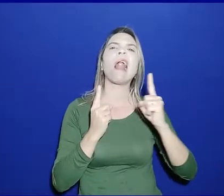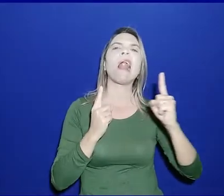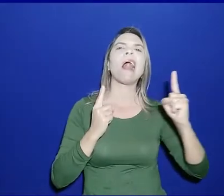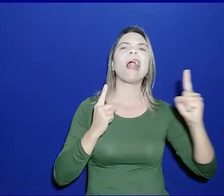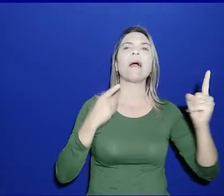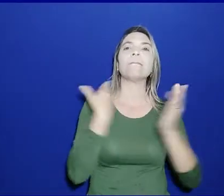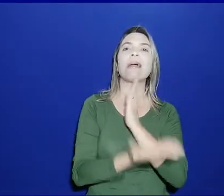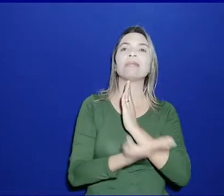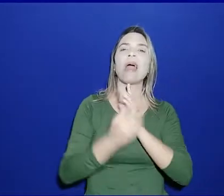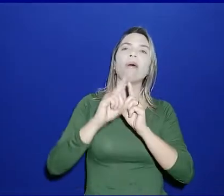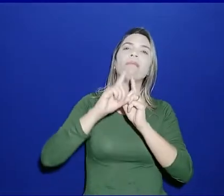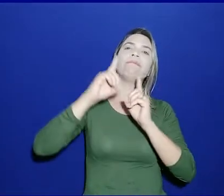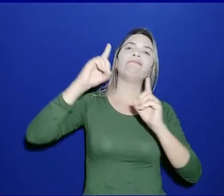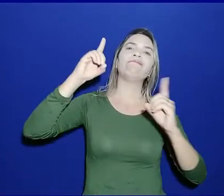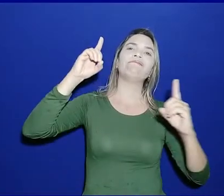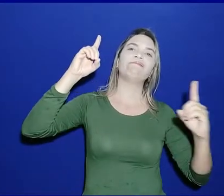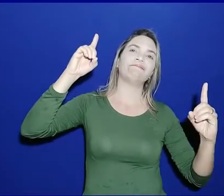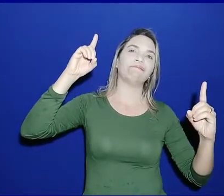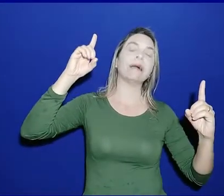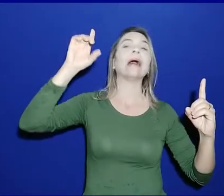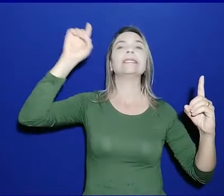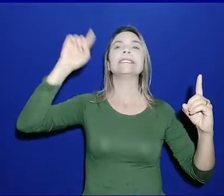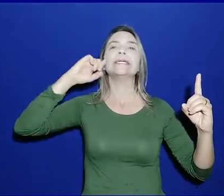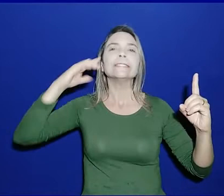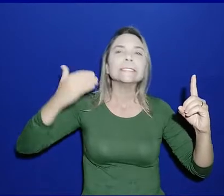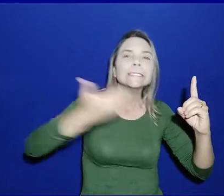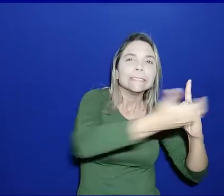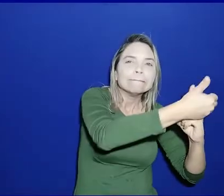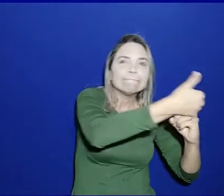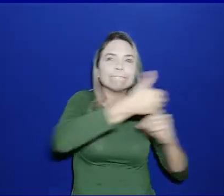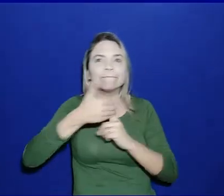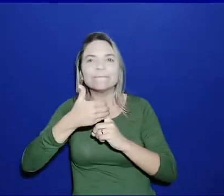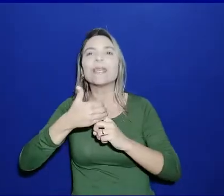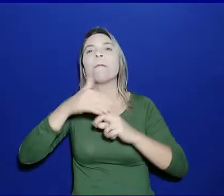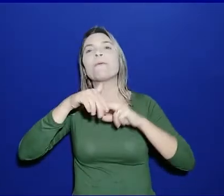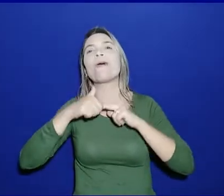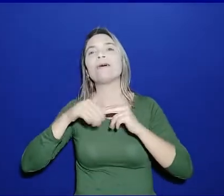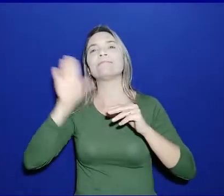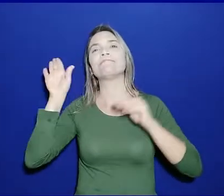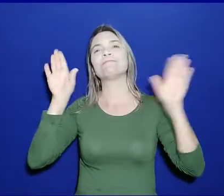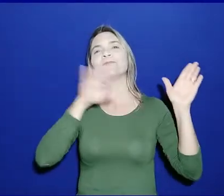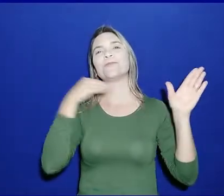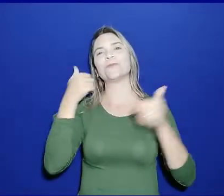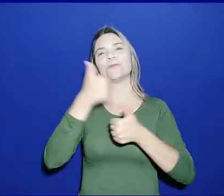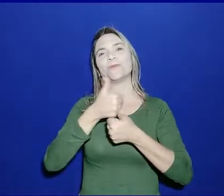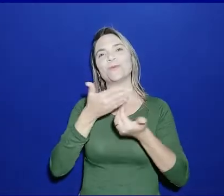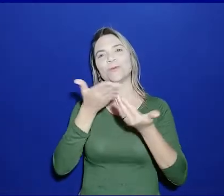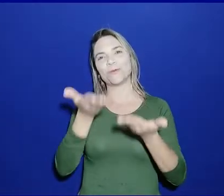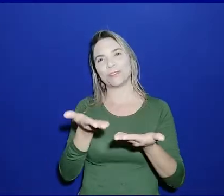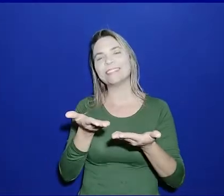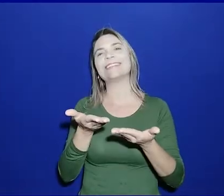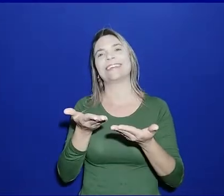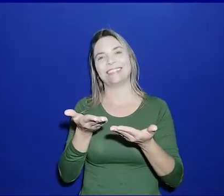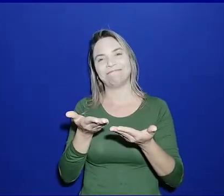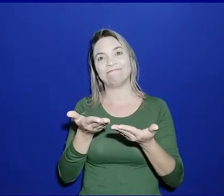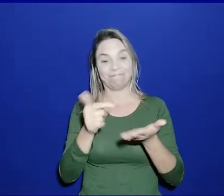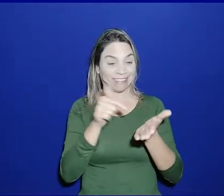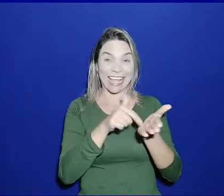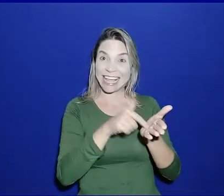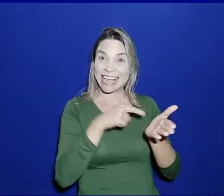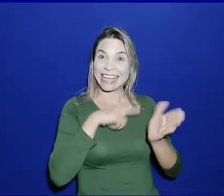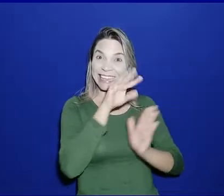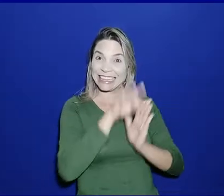ele. Essa é a primeira lei. Seguida da segunda lei, o texto bíblico, aqui, meus irmãos, continua a